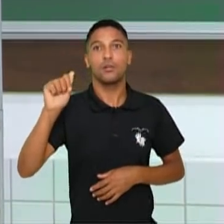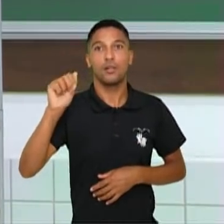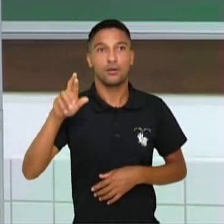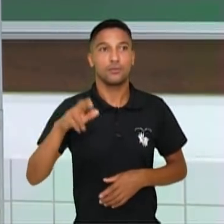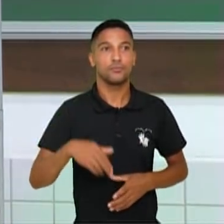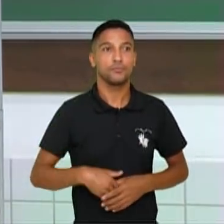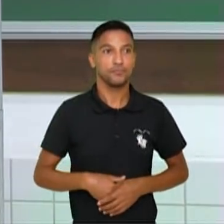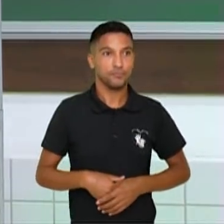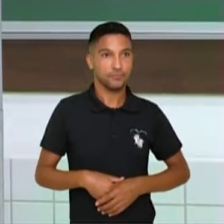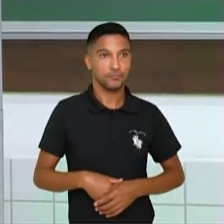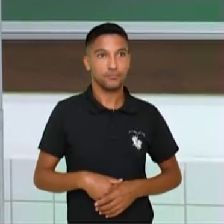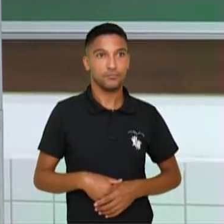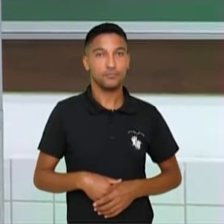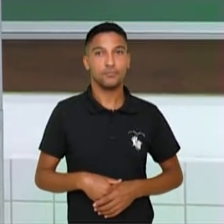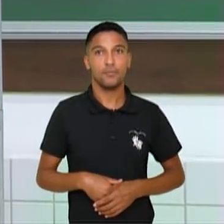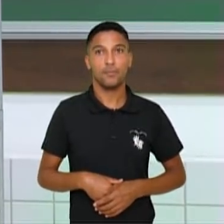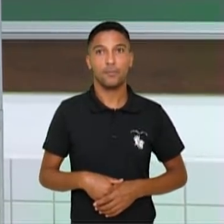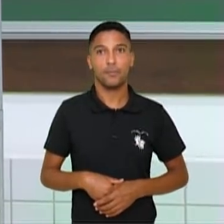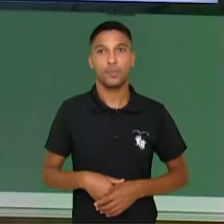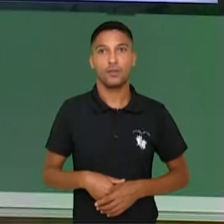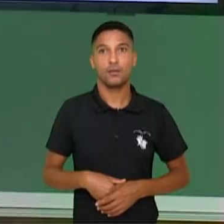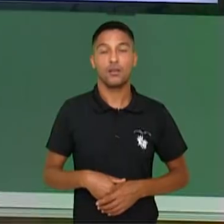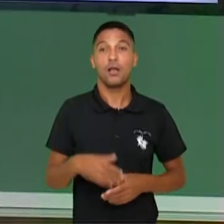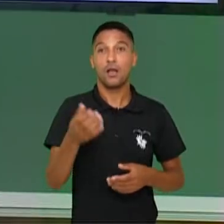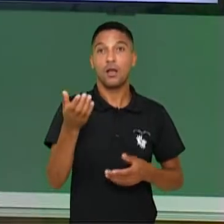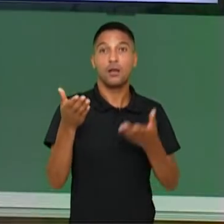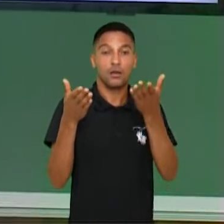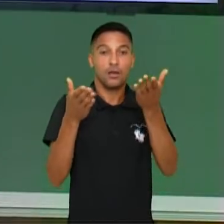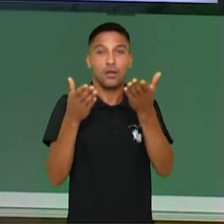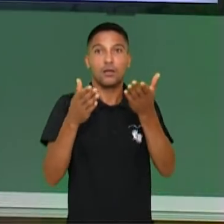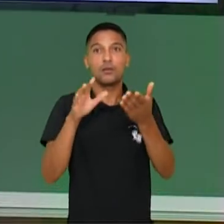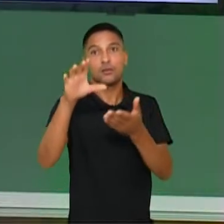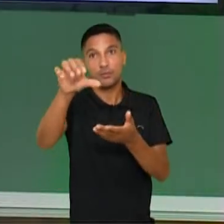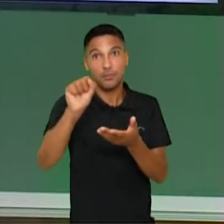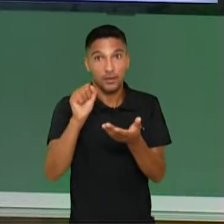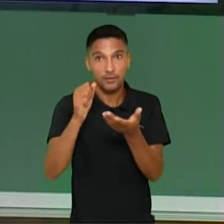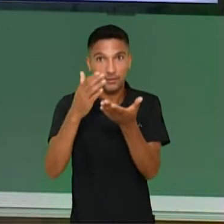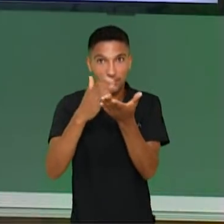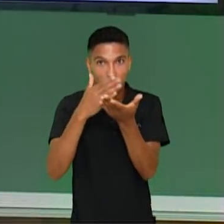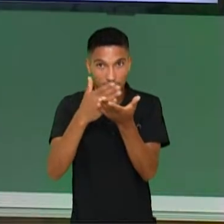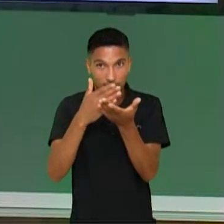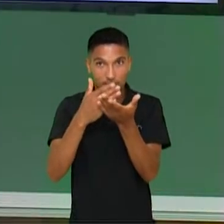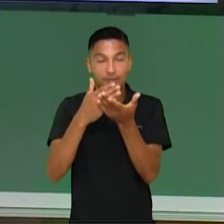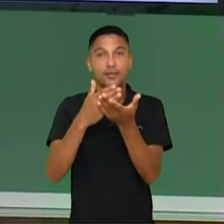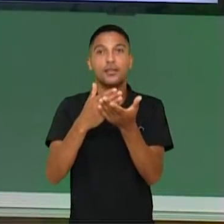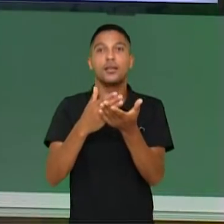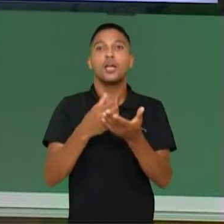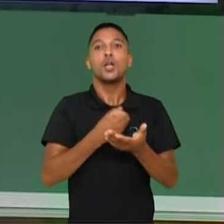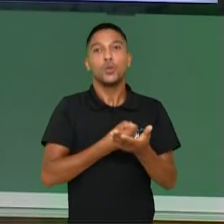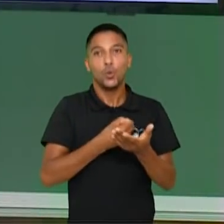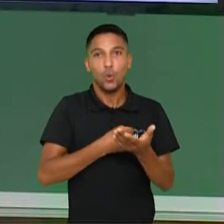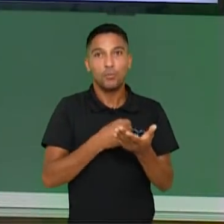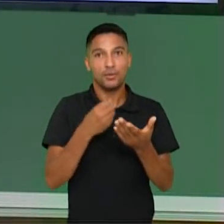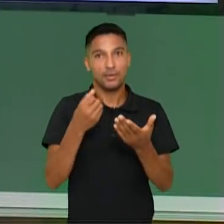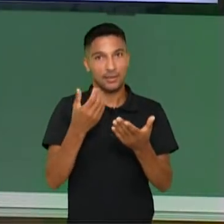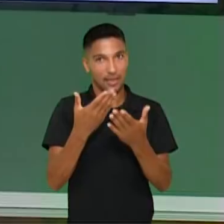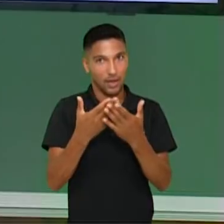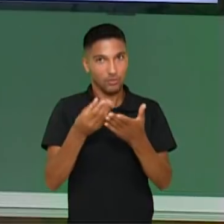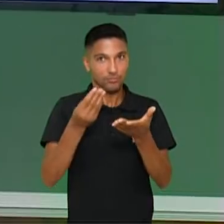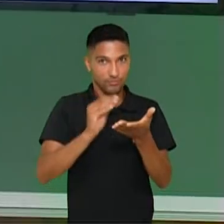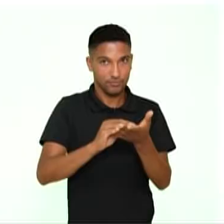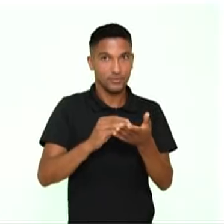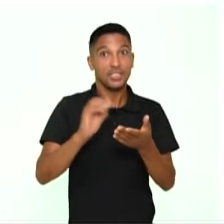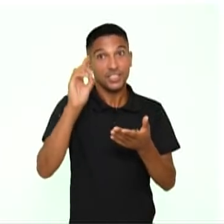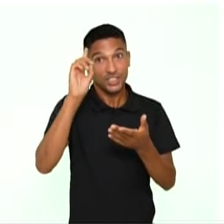passando. Vamos pegar o nosso caderno? Coloca a data de hoje, coloca o número da aula, coloca o título dessa aula. Vamos ler o